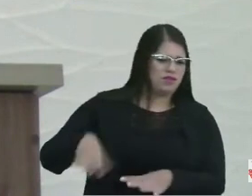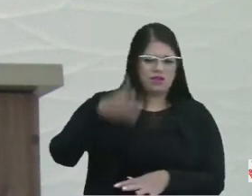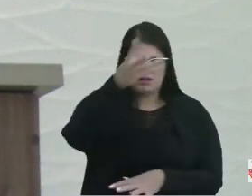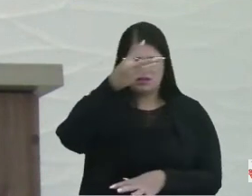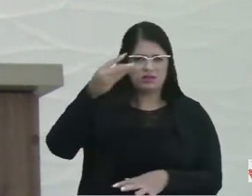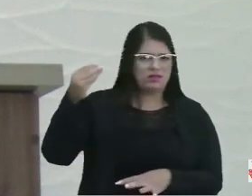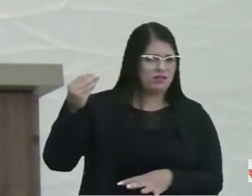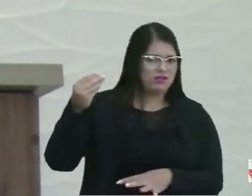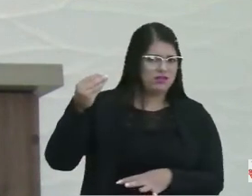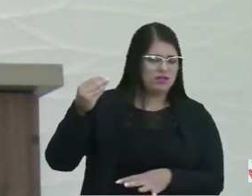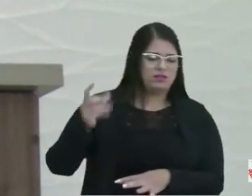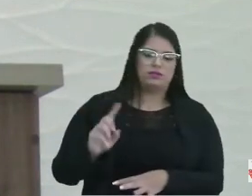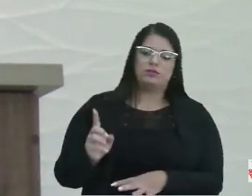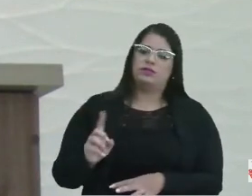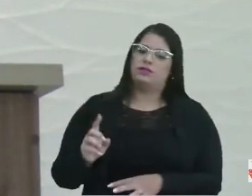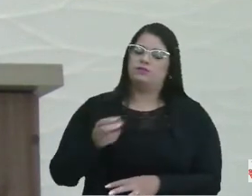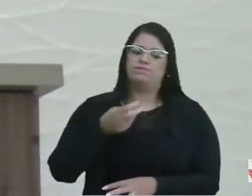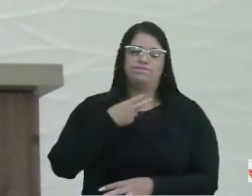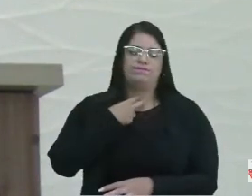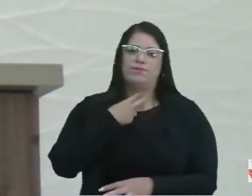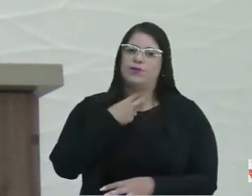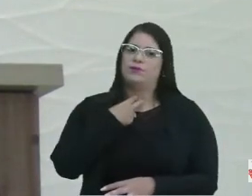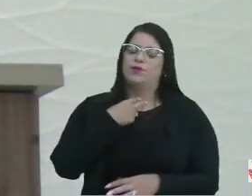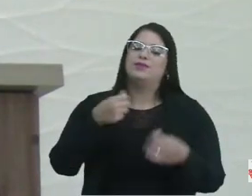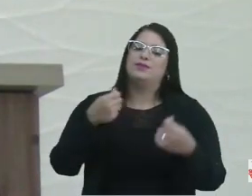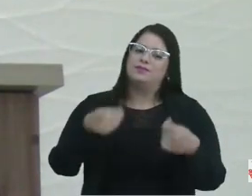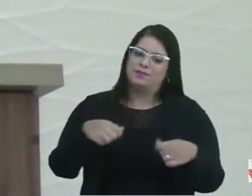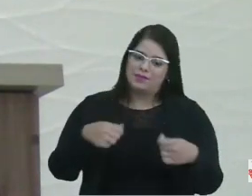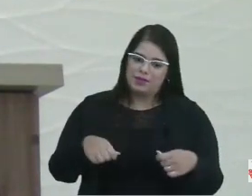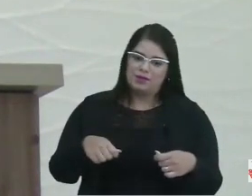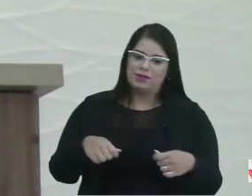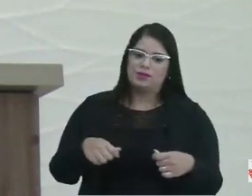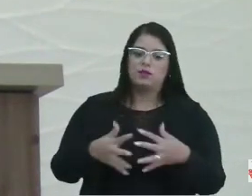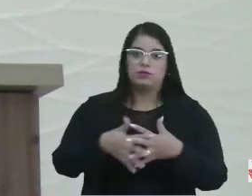toda a zona rural de São Bento do Una estar passando por essa dificuldade.